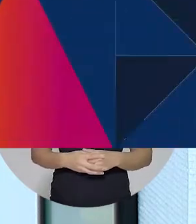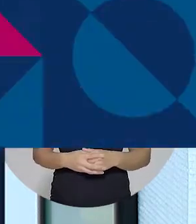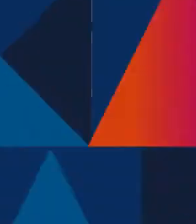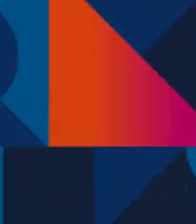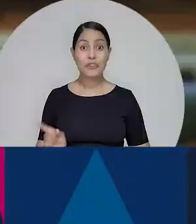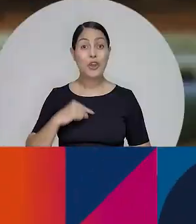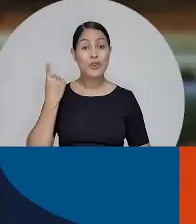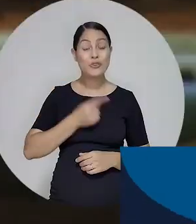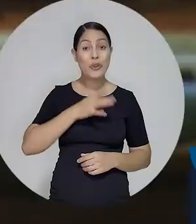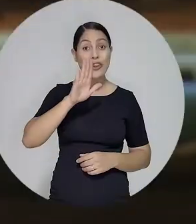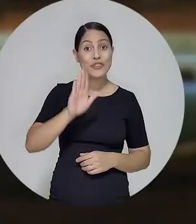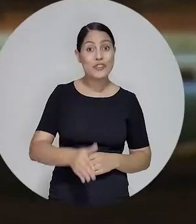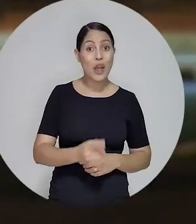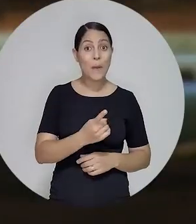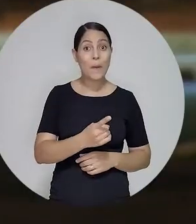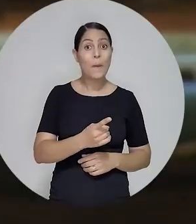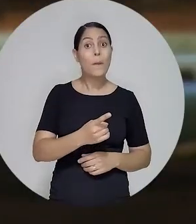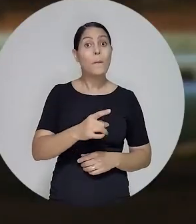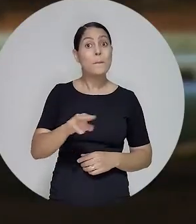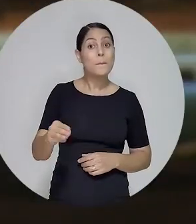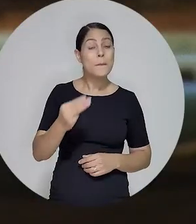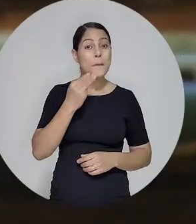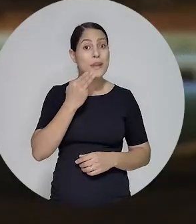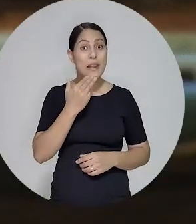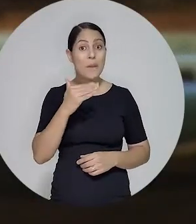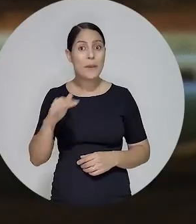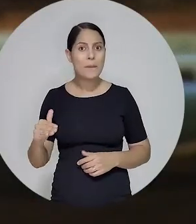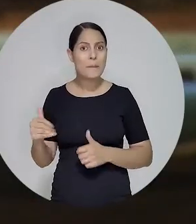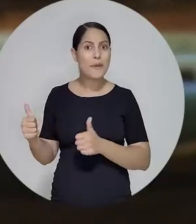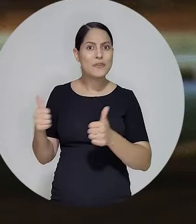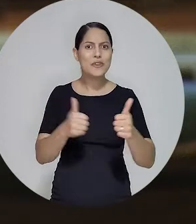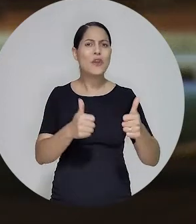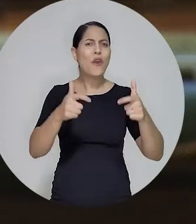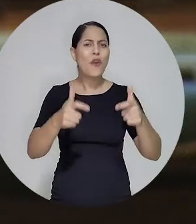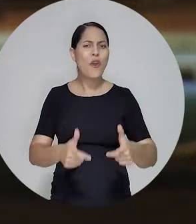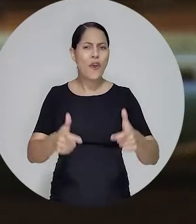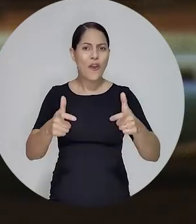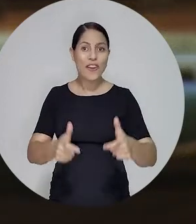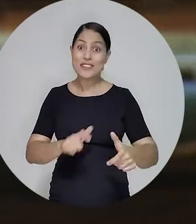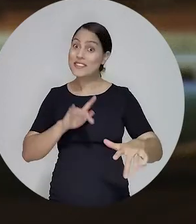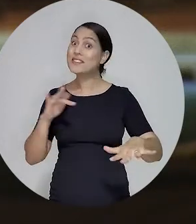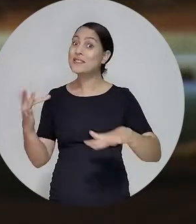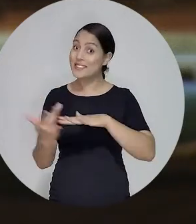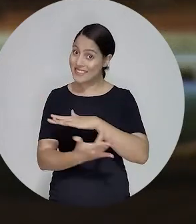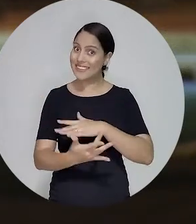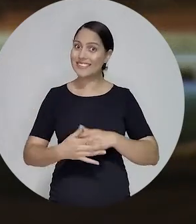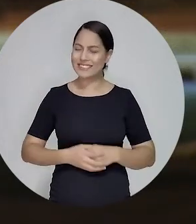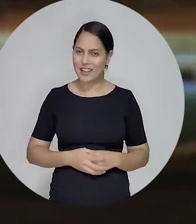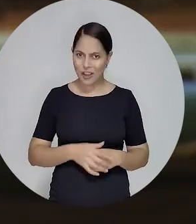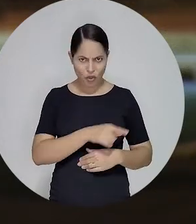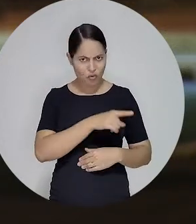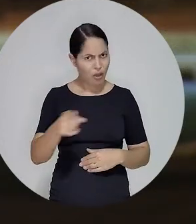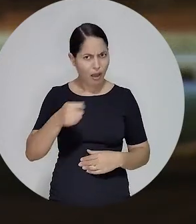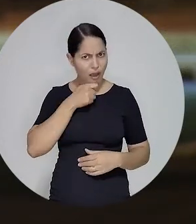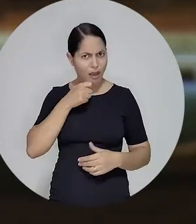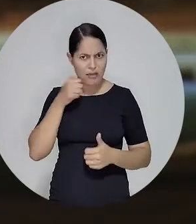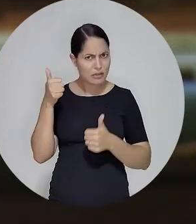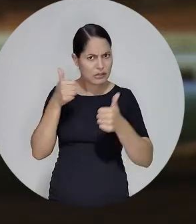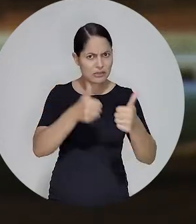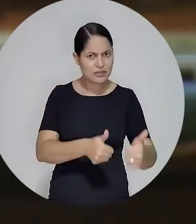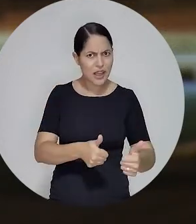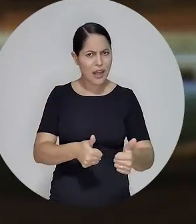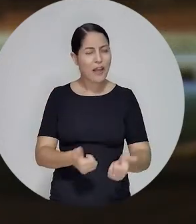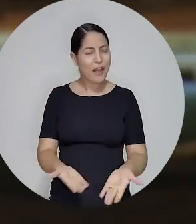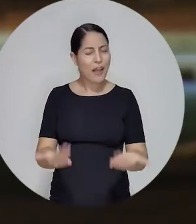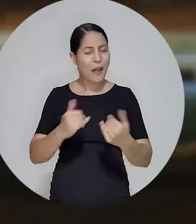classe. Já somos mais de 1,5 milhão de seguidores nas redes sociais da Ordem dos Advogados do Brasil. Se